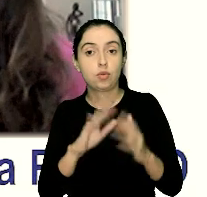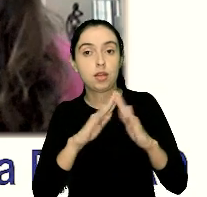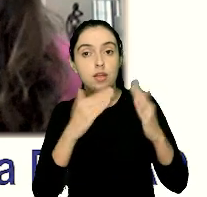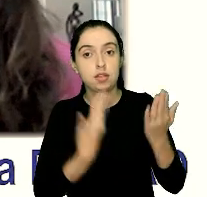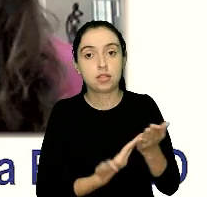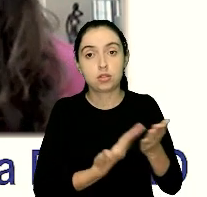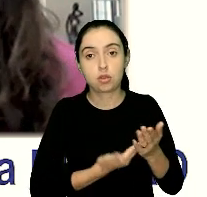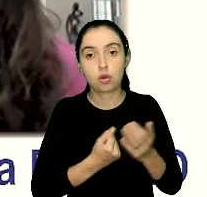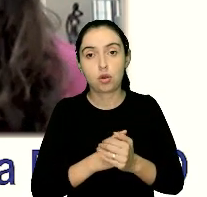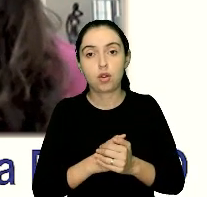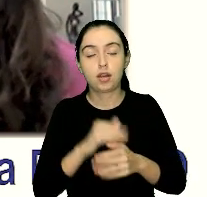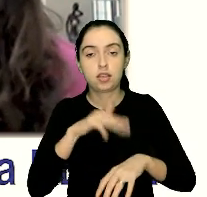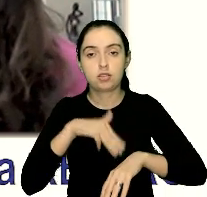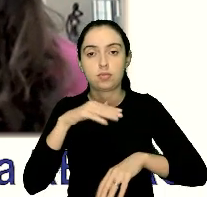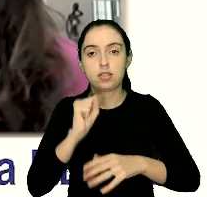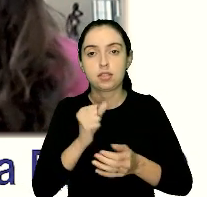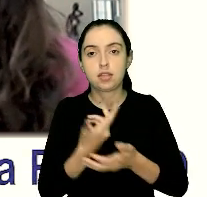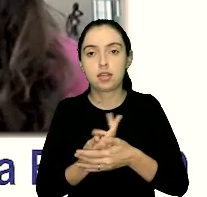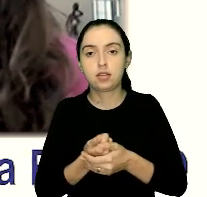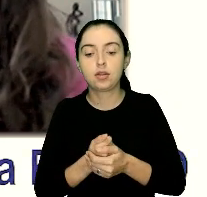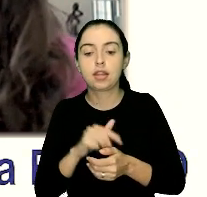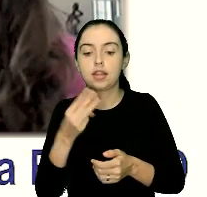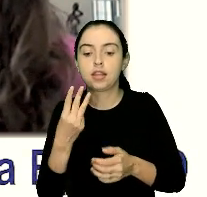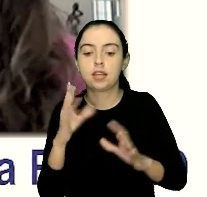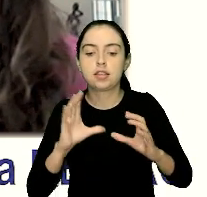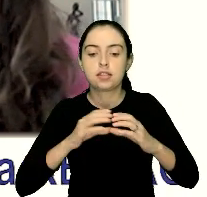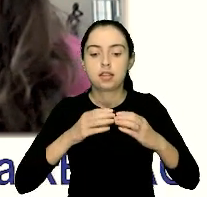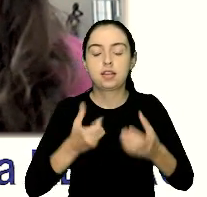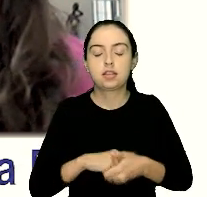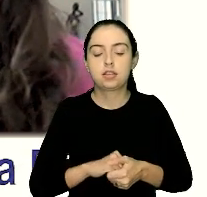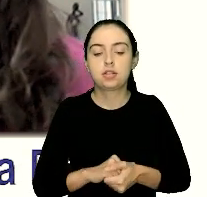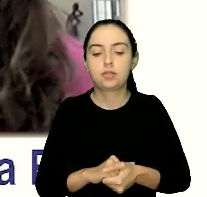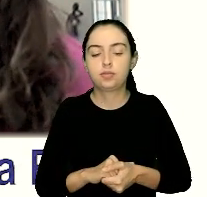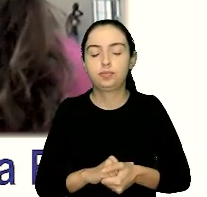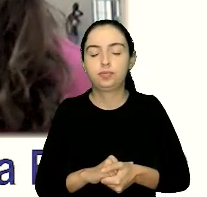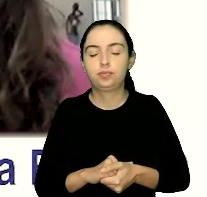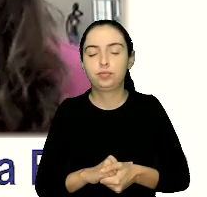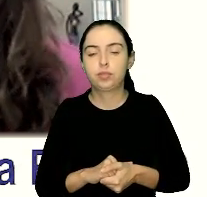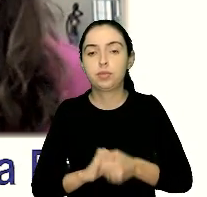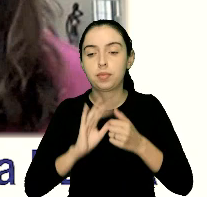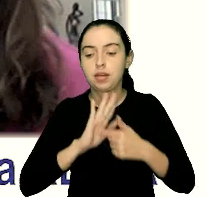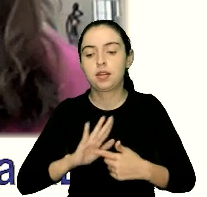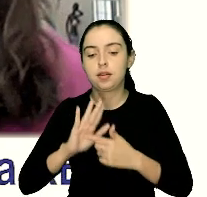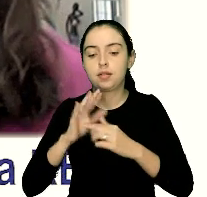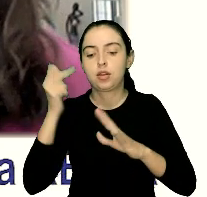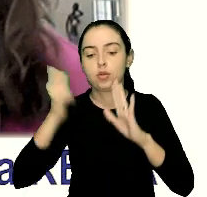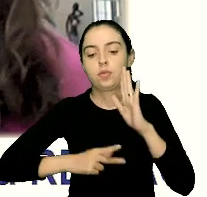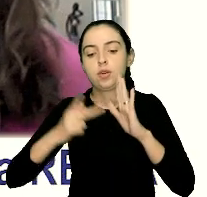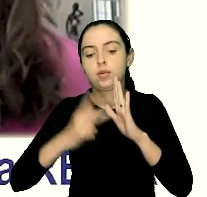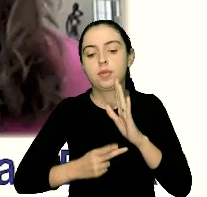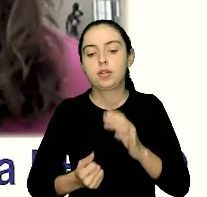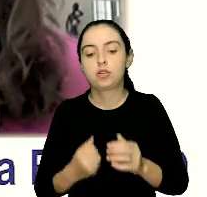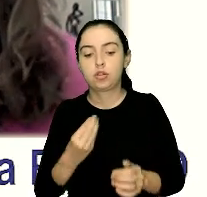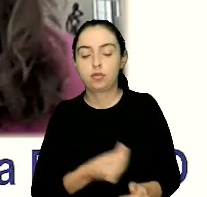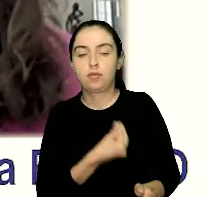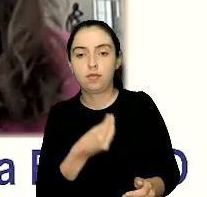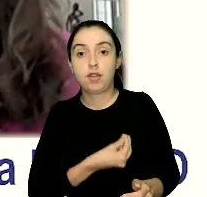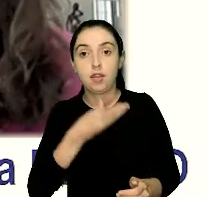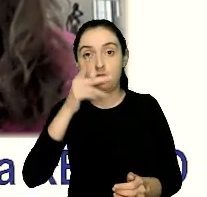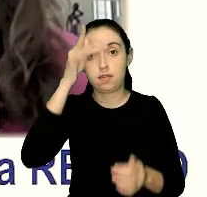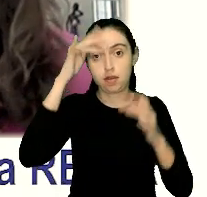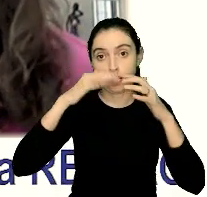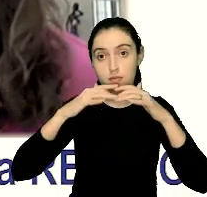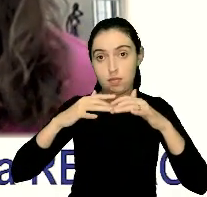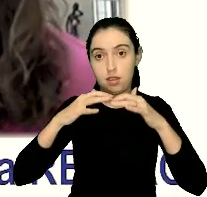da Terceira Região para o lançamento do programa Vivamente, que é o programa de saúde mental da